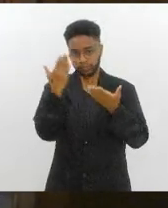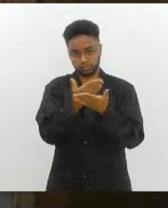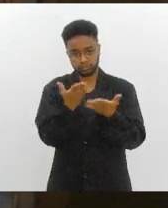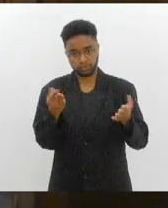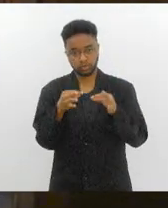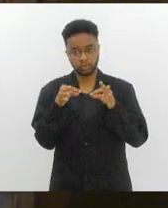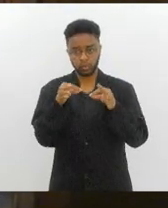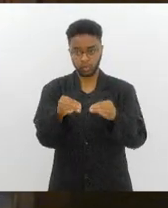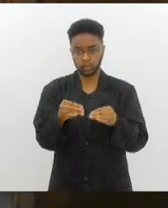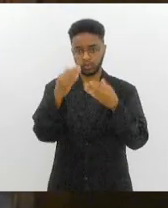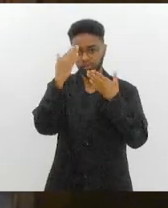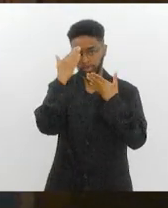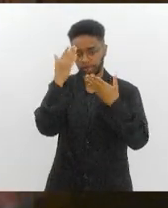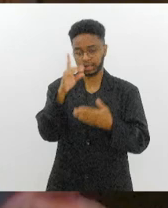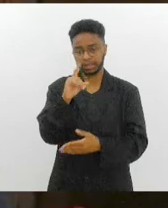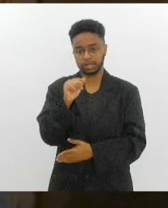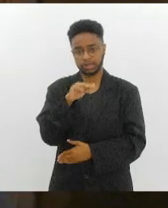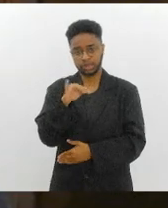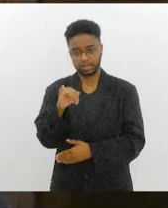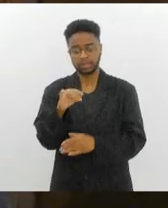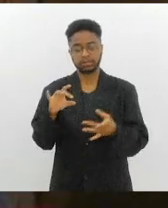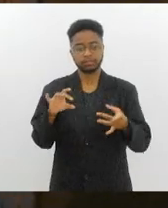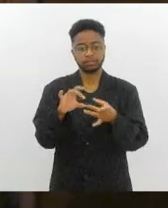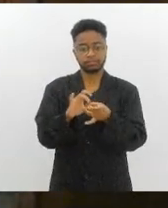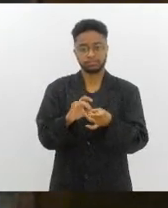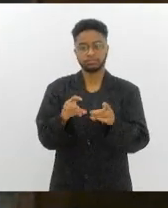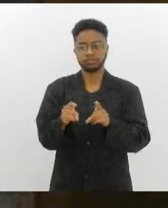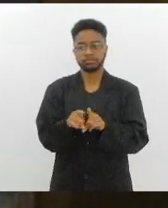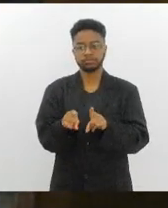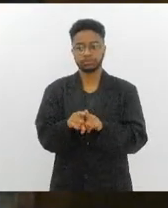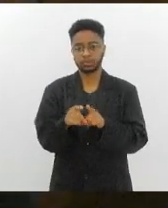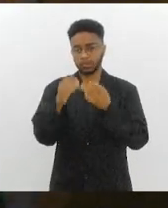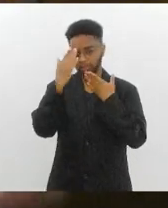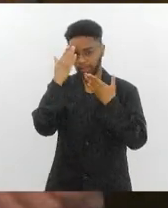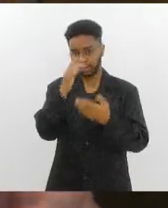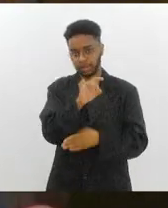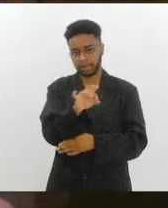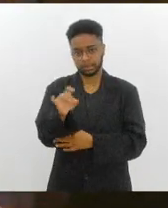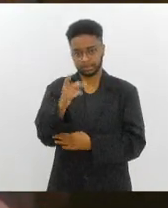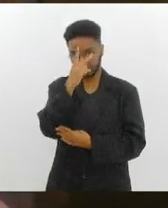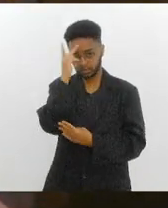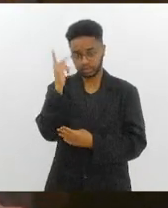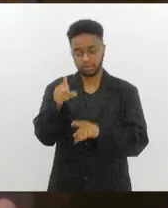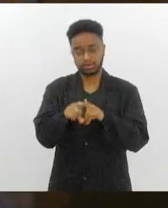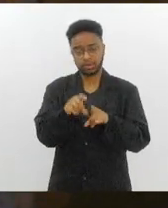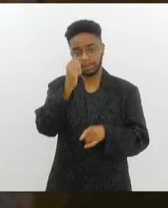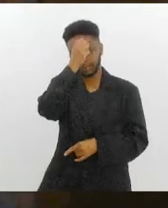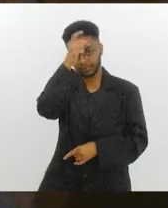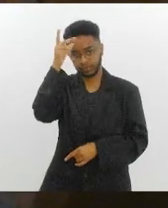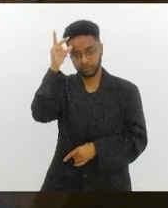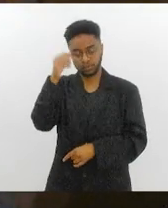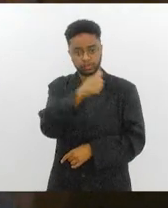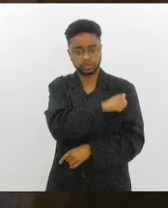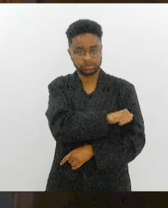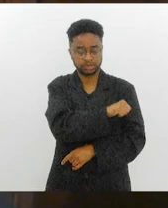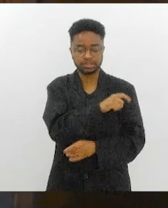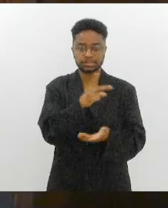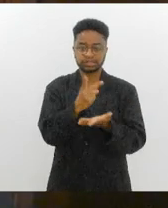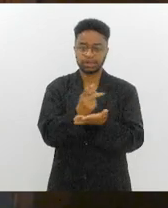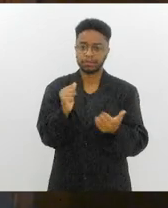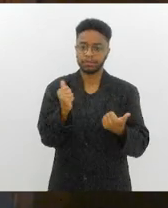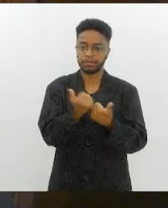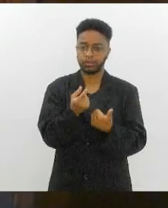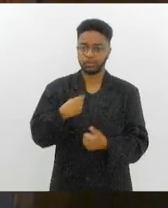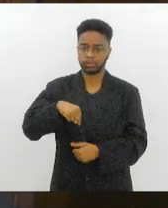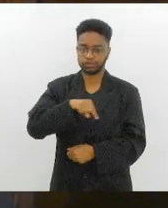parceiros, muito obrigado a Dani, que é uma parceira do Governo do Estado, muito obrigado à Prefeitura do Rio de Janeiro, que sempre nos apoiou também.